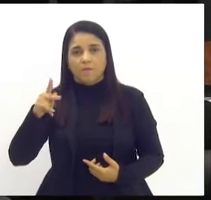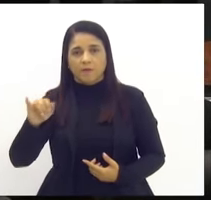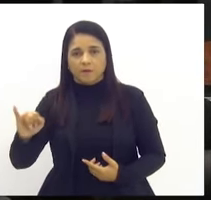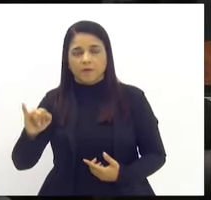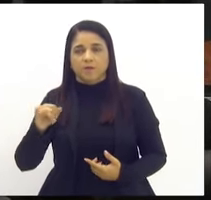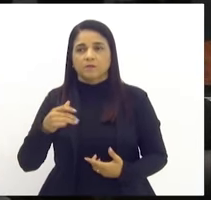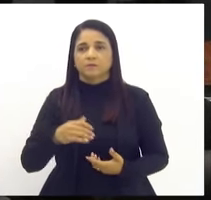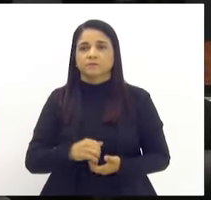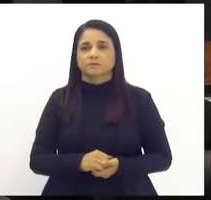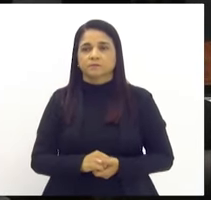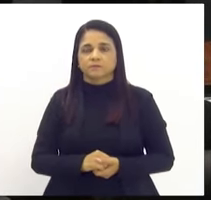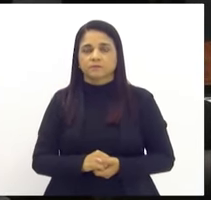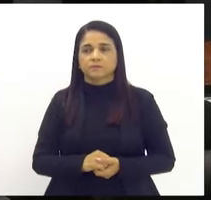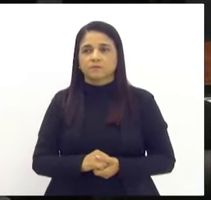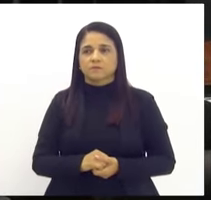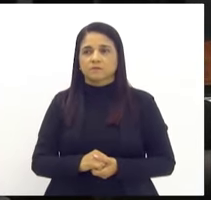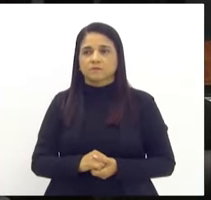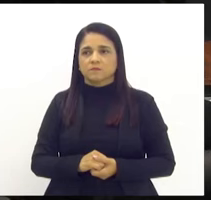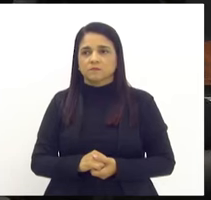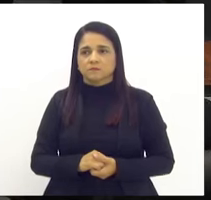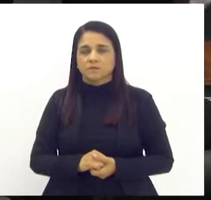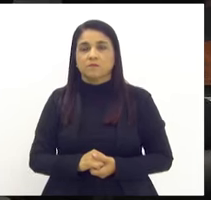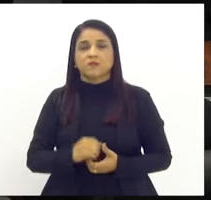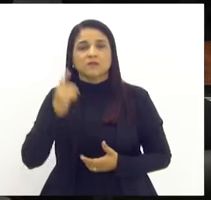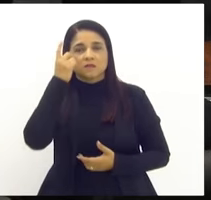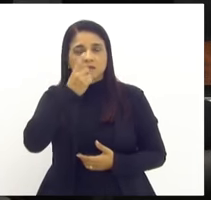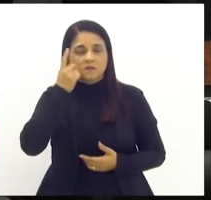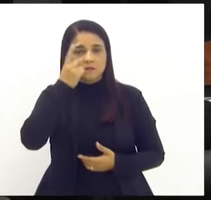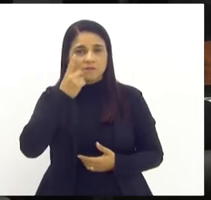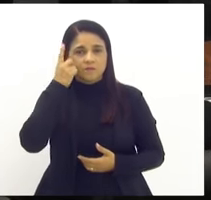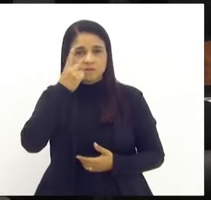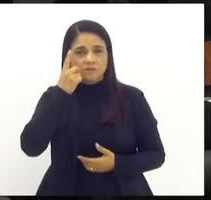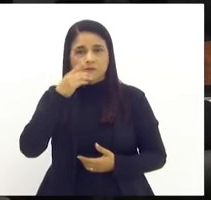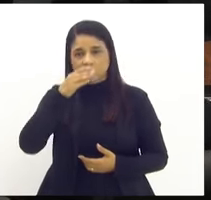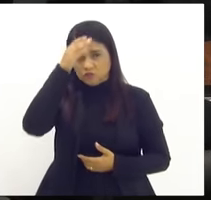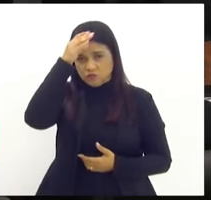pai pela deputada